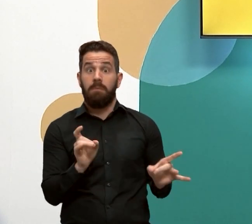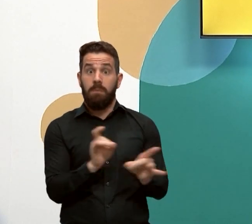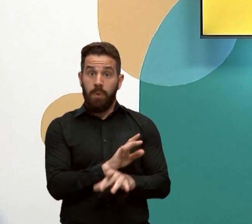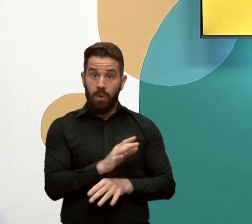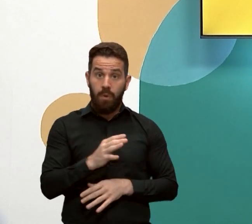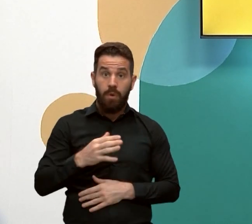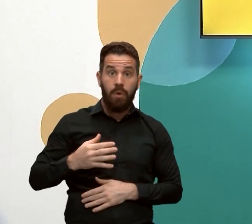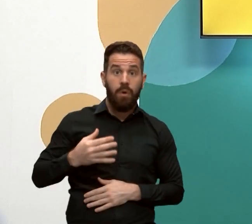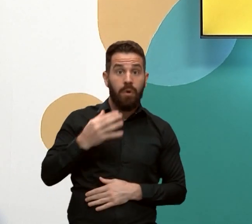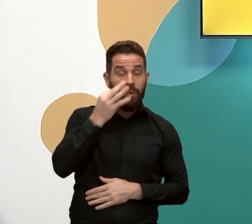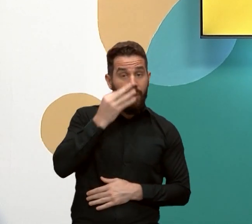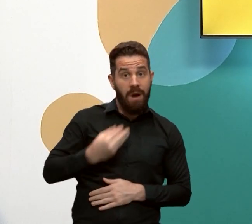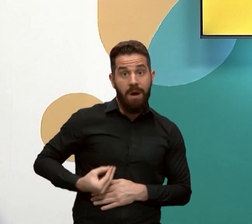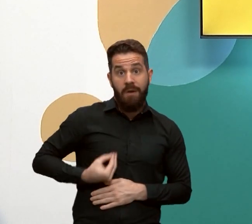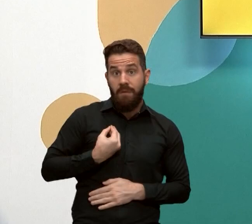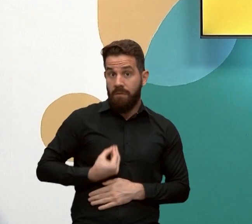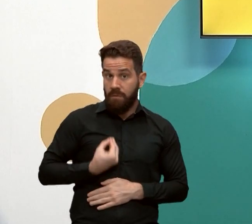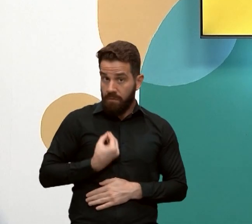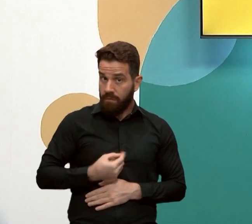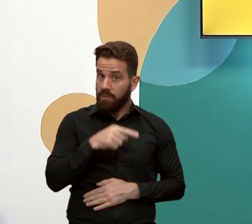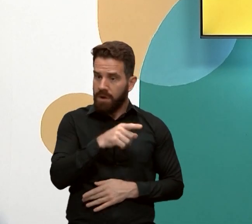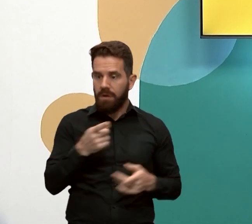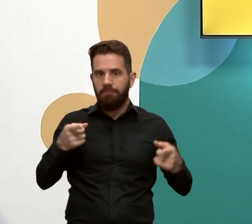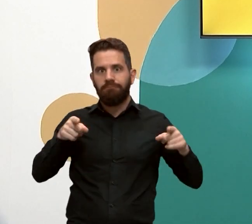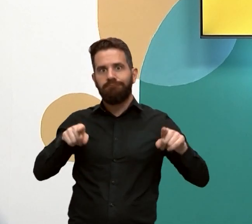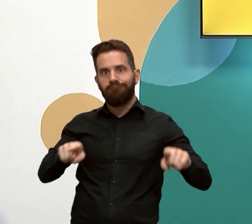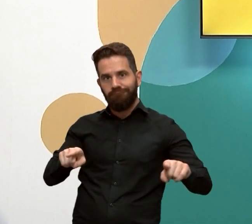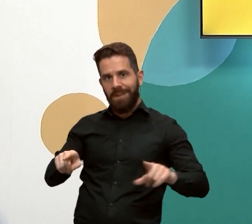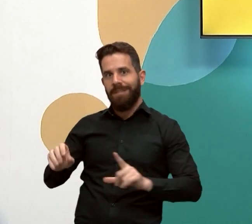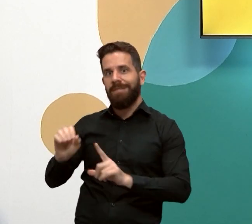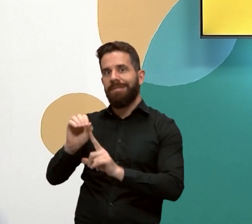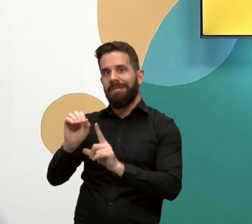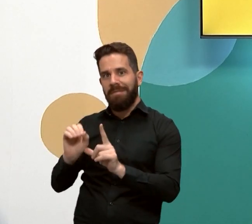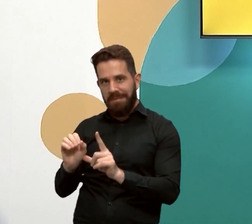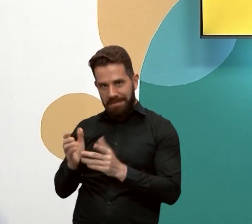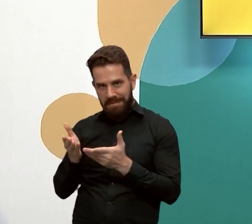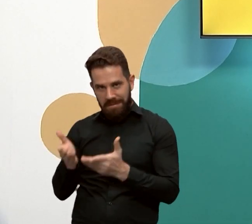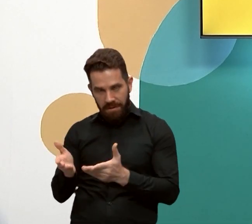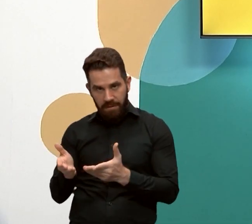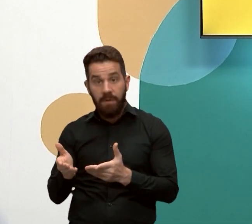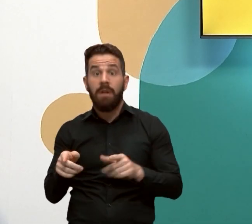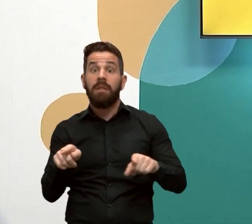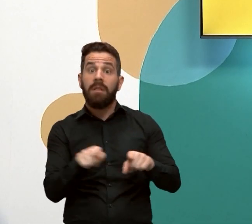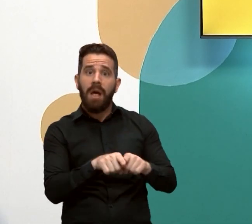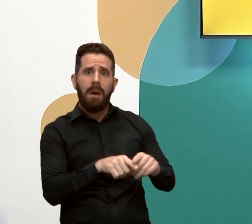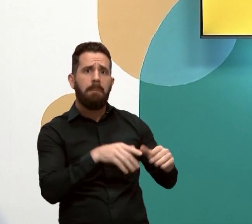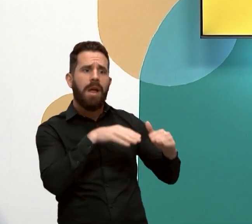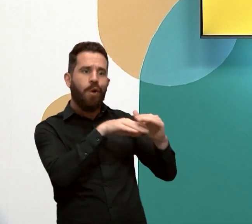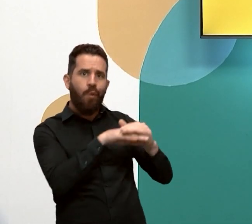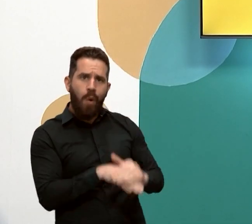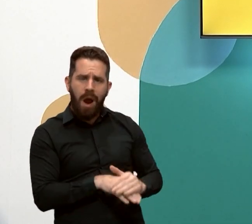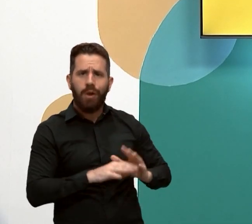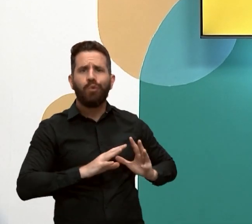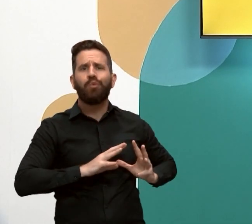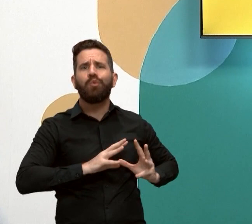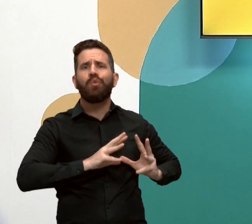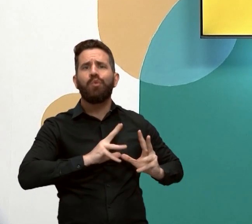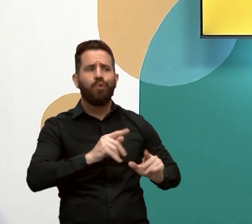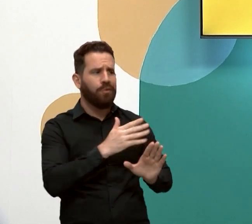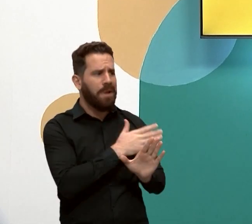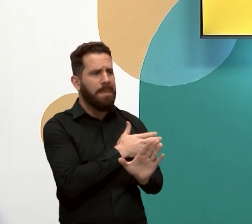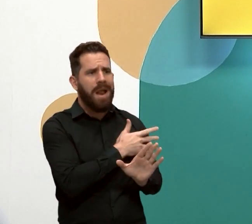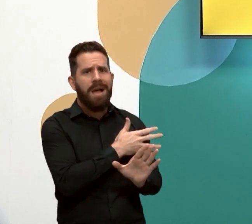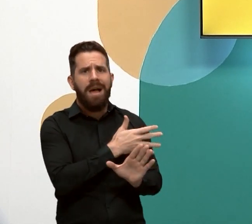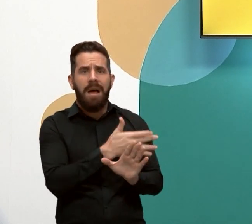ao vivo, simultânea à televisão, e também ficam guardados e disponíveis todos os nossos programas, para que você